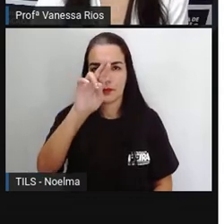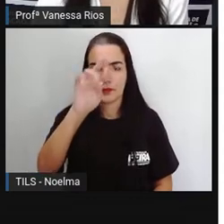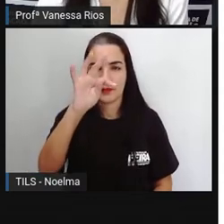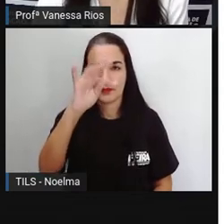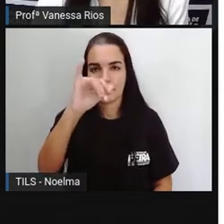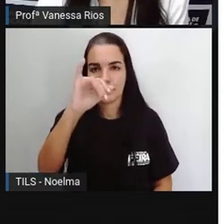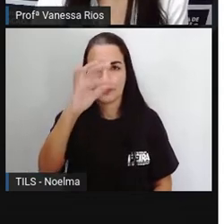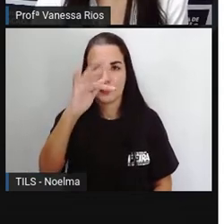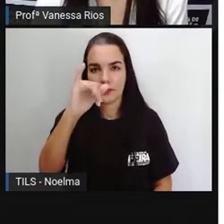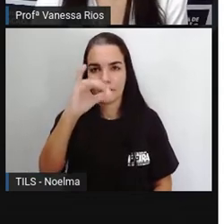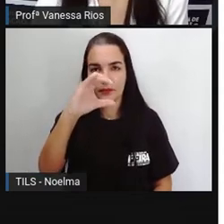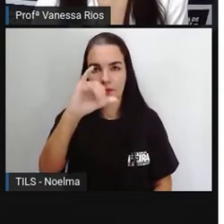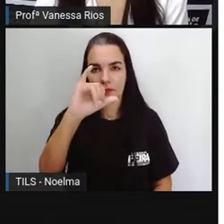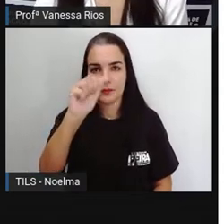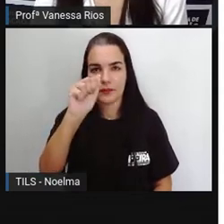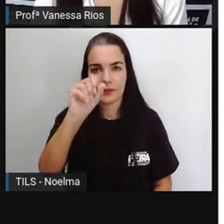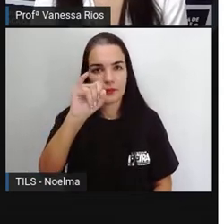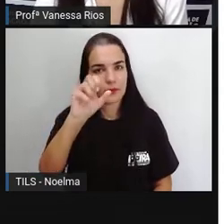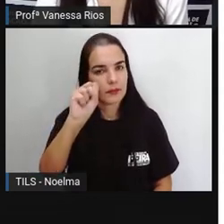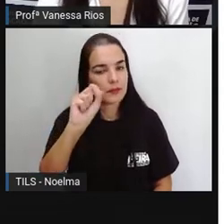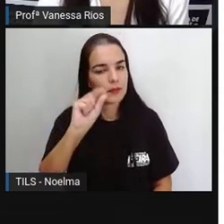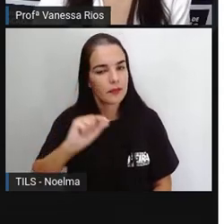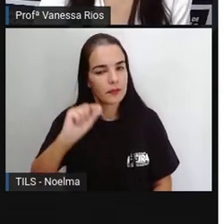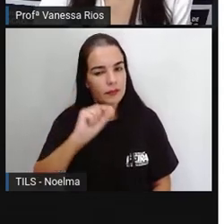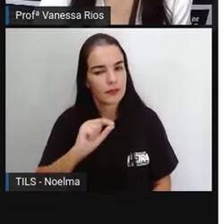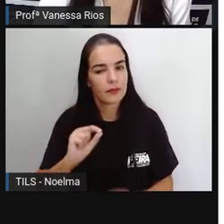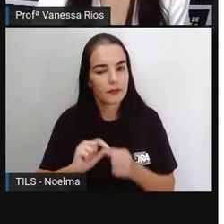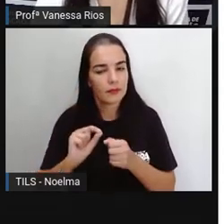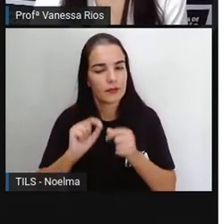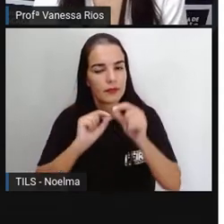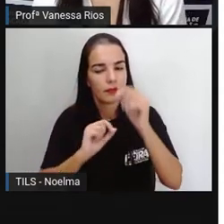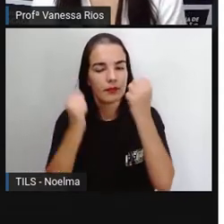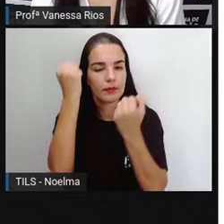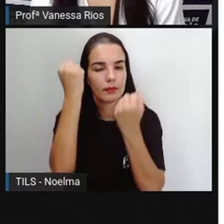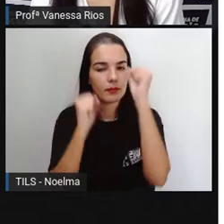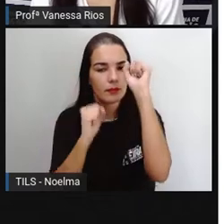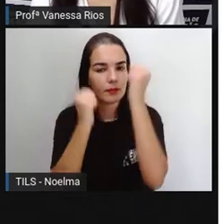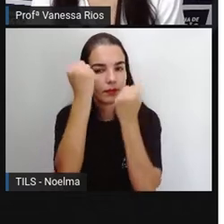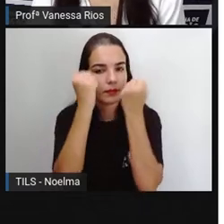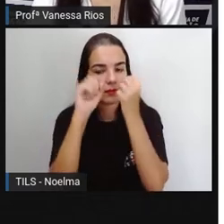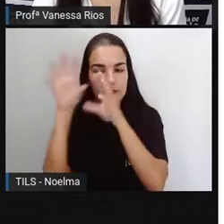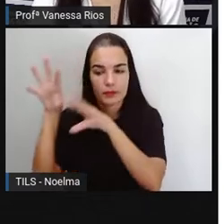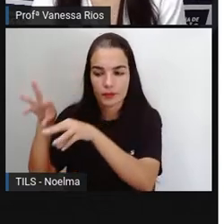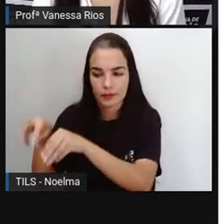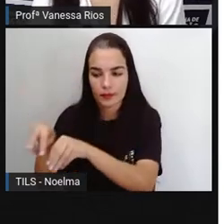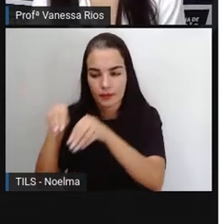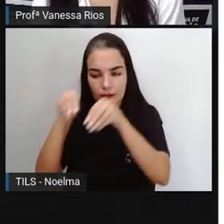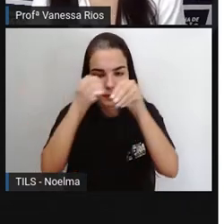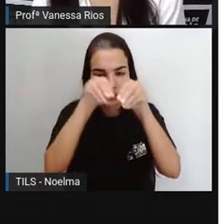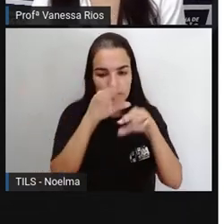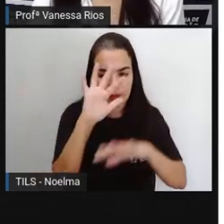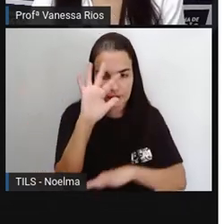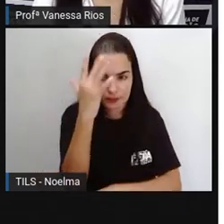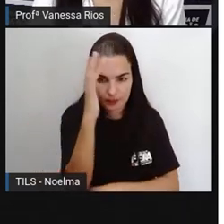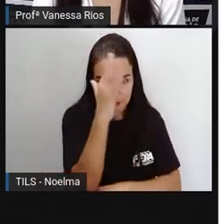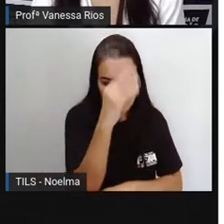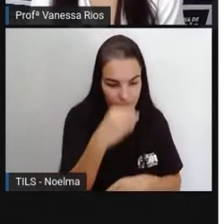utilizando matéria-prima natural, são aí industrializados, são levados aí para as fábricas,